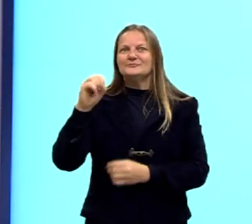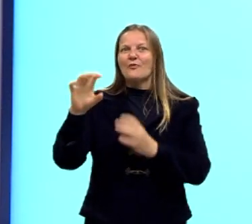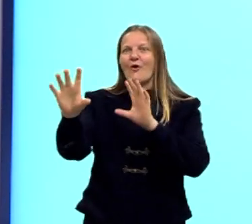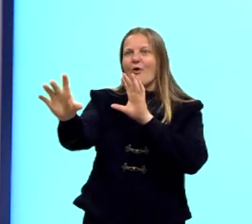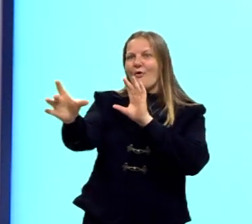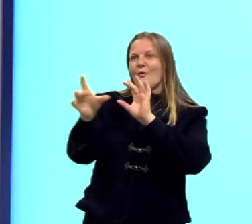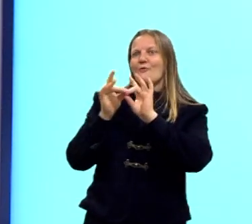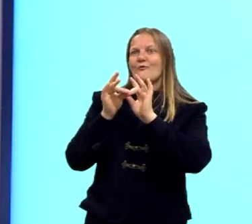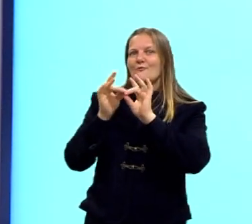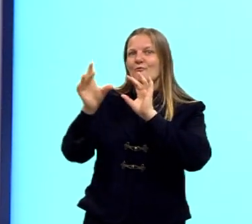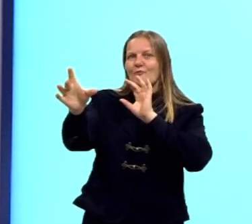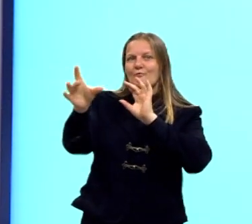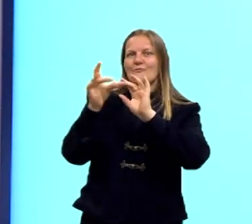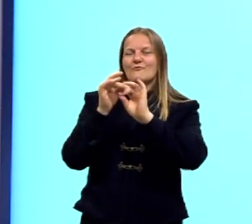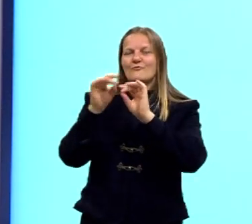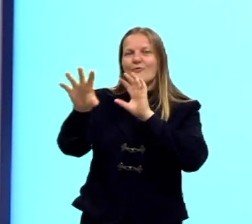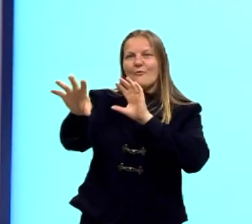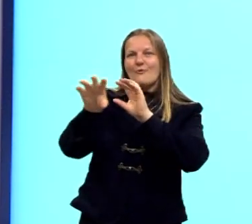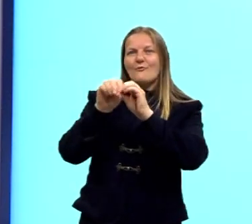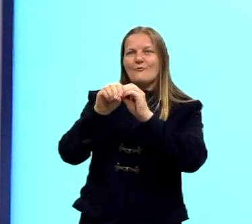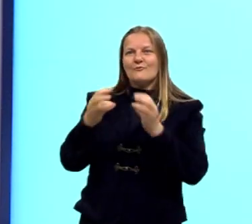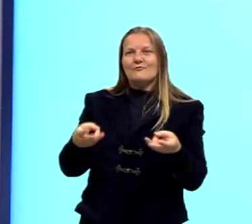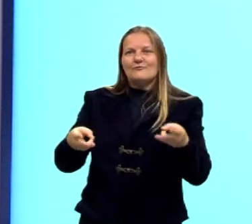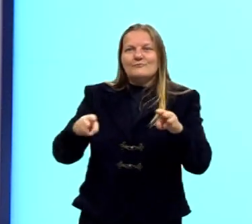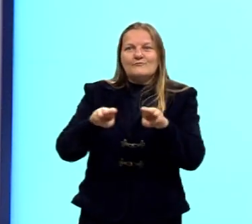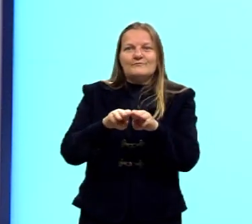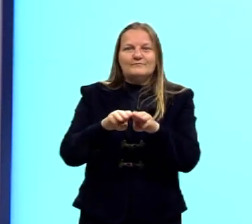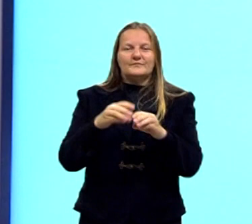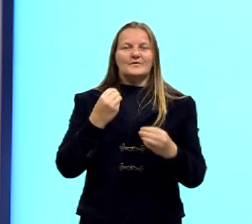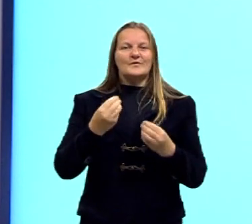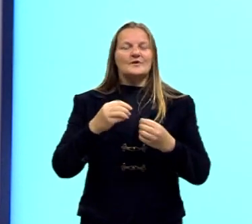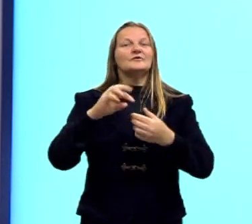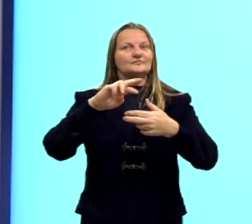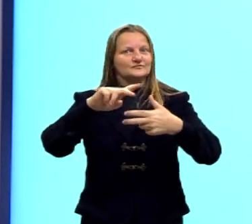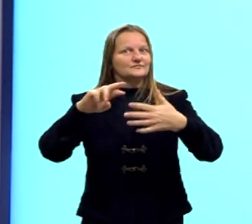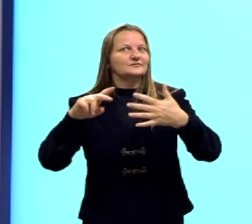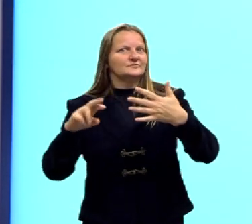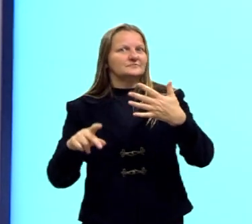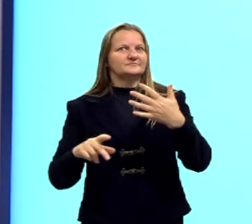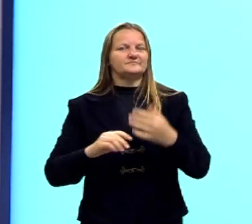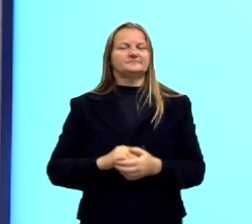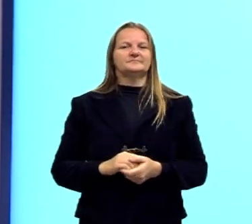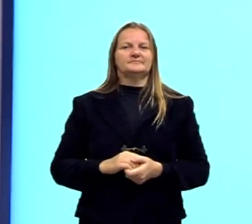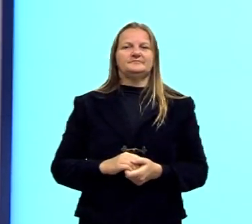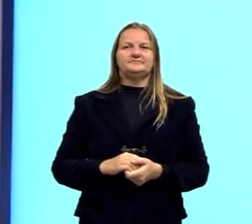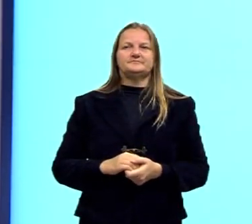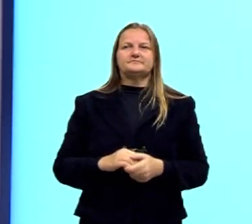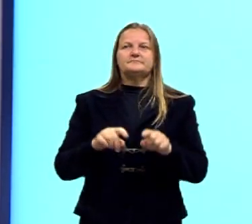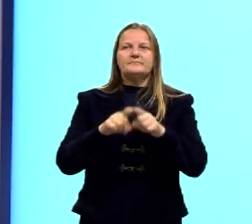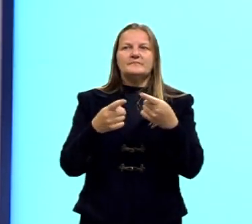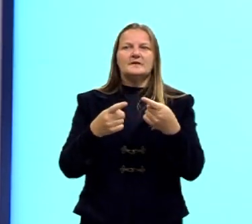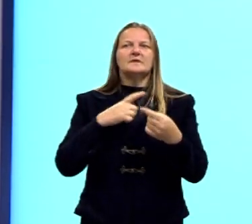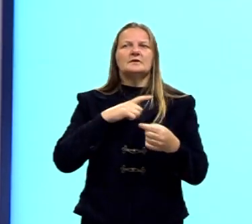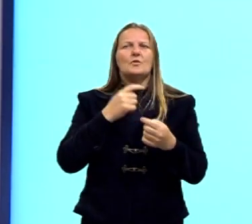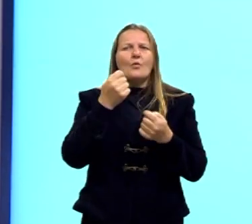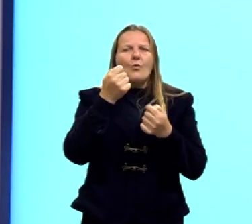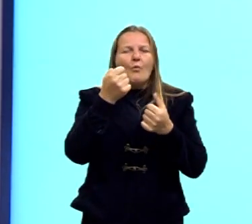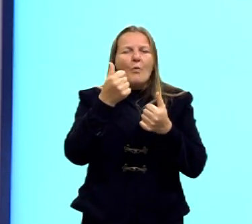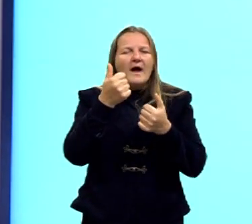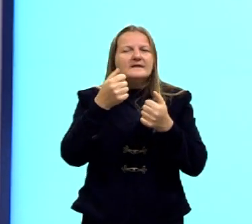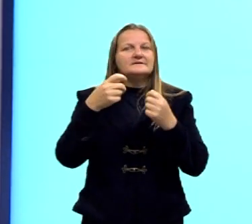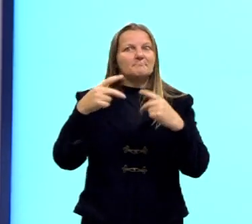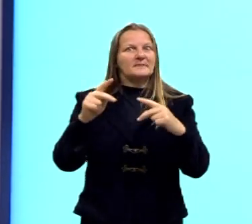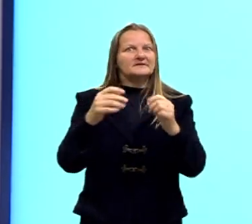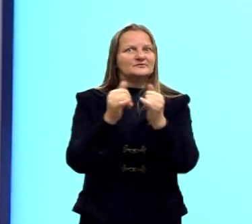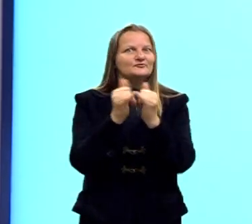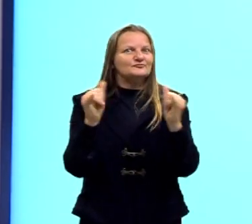esses campos se comportam né por serem magnéticos eles têm algumas diferenças Tá mas a princípio eles são bem parecidos com